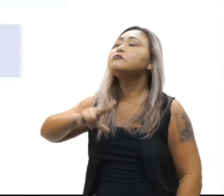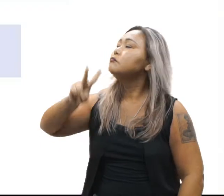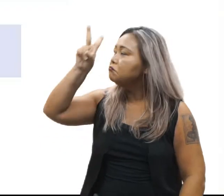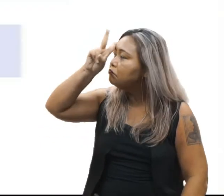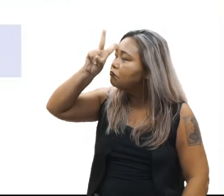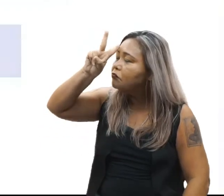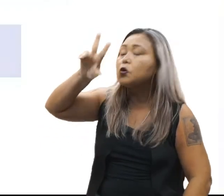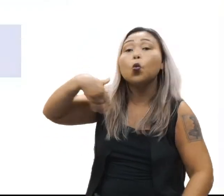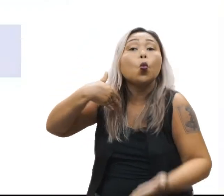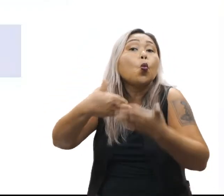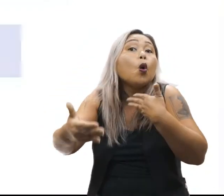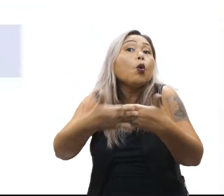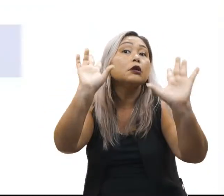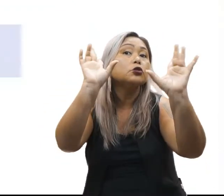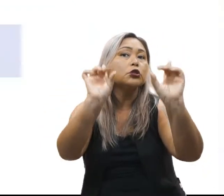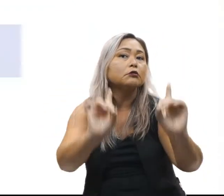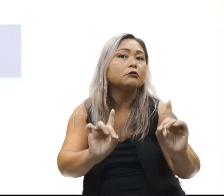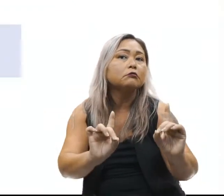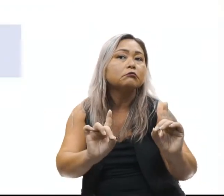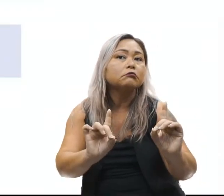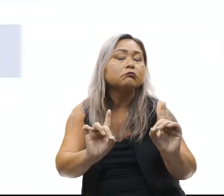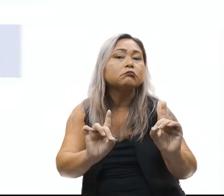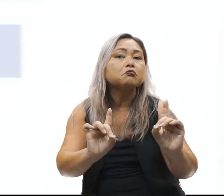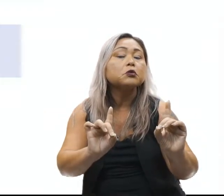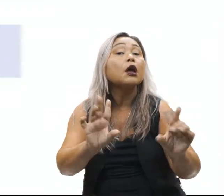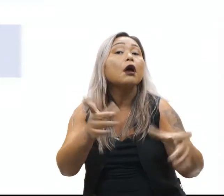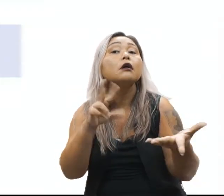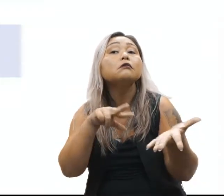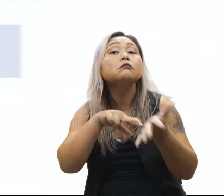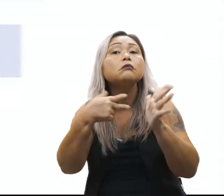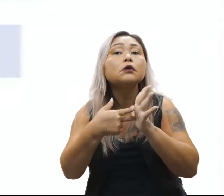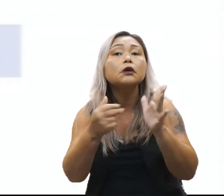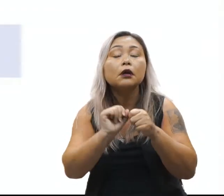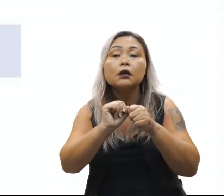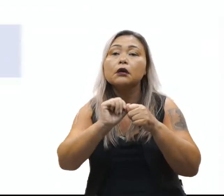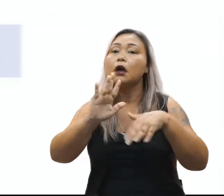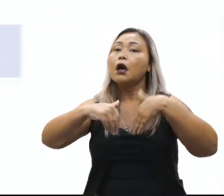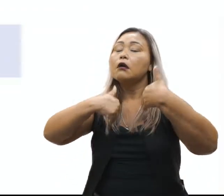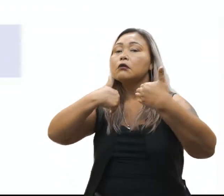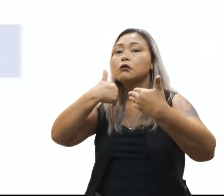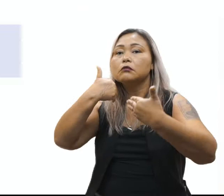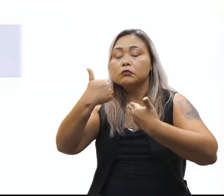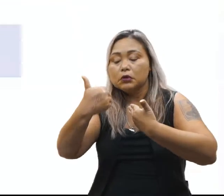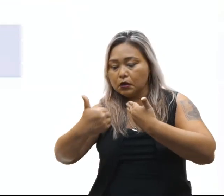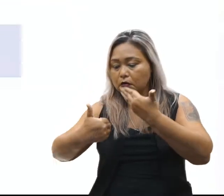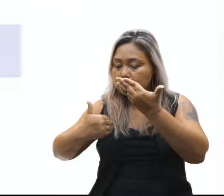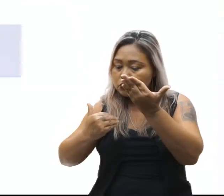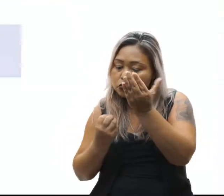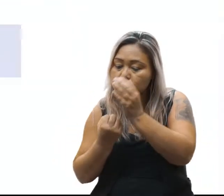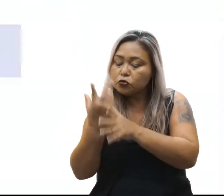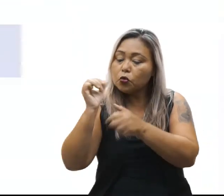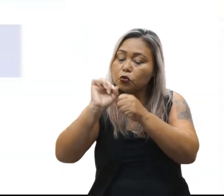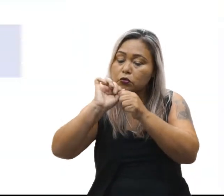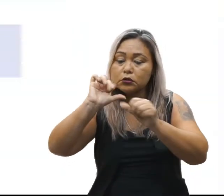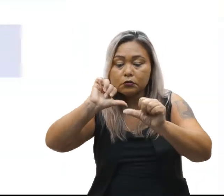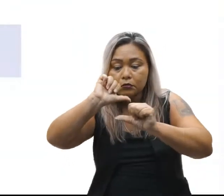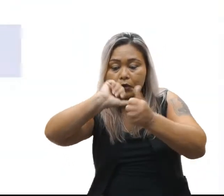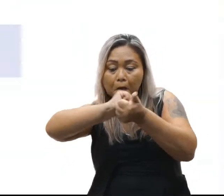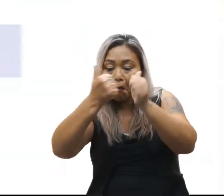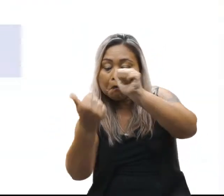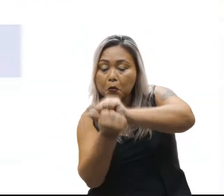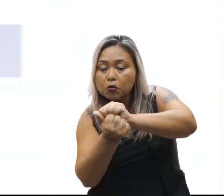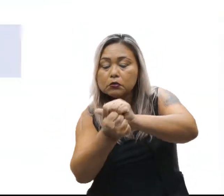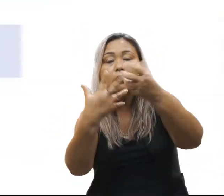como qualquer direito. Então, quer dizer o quê? Que eles nascem, se modificam e desaparecem. Eles aparecem